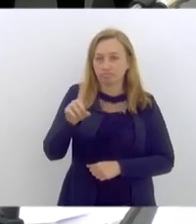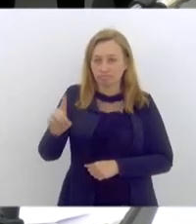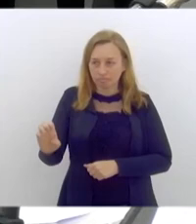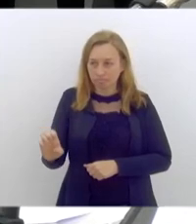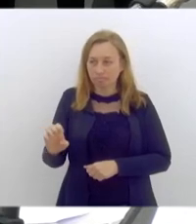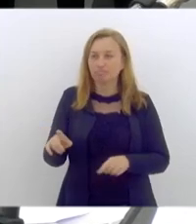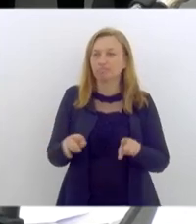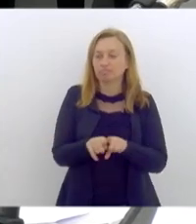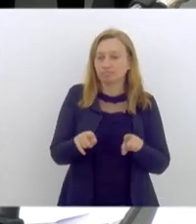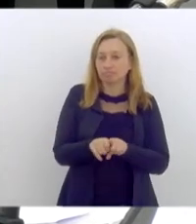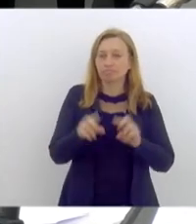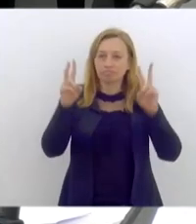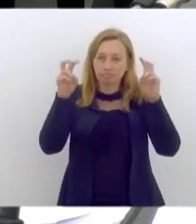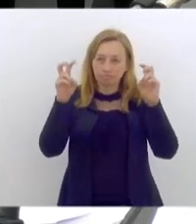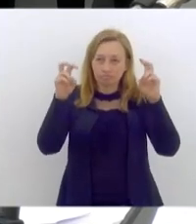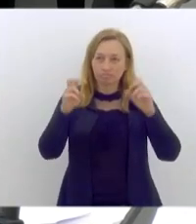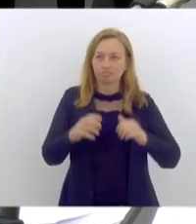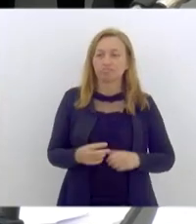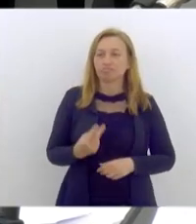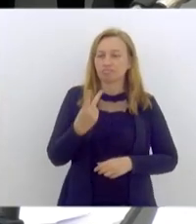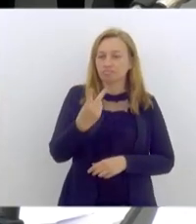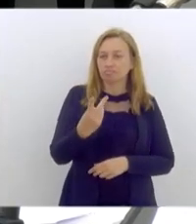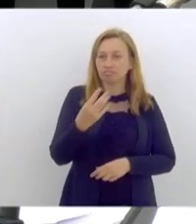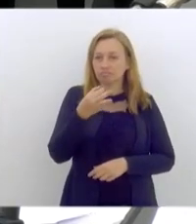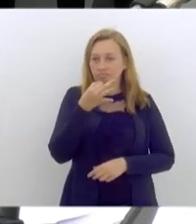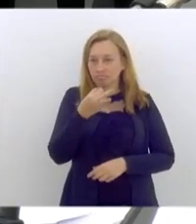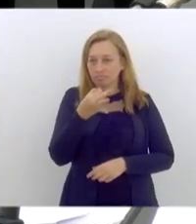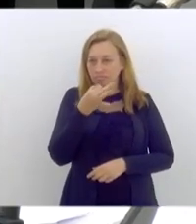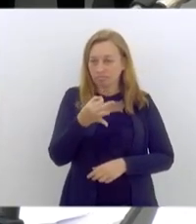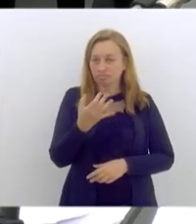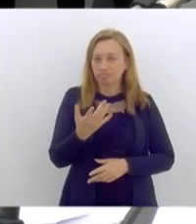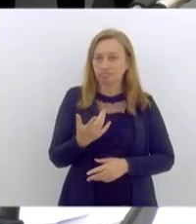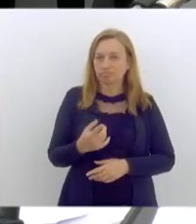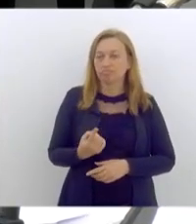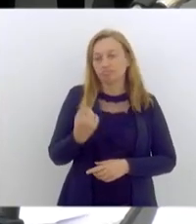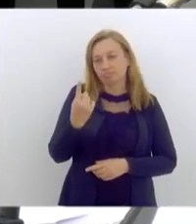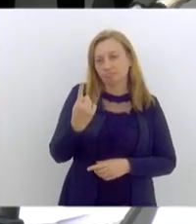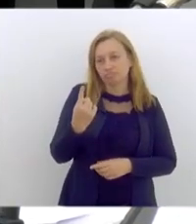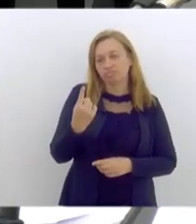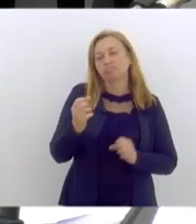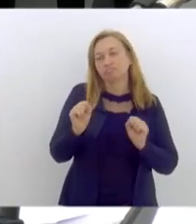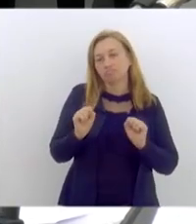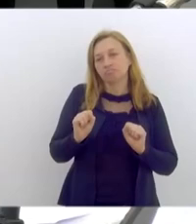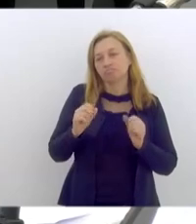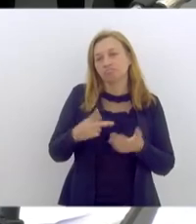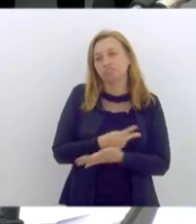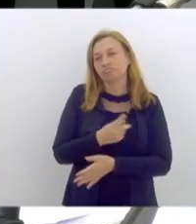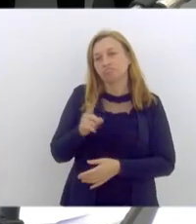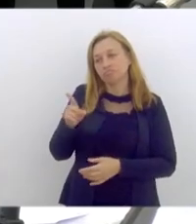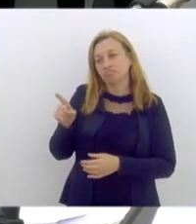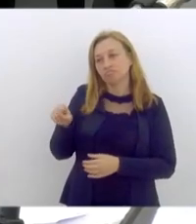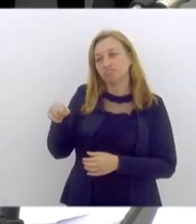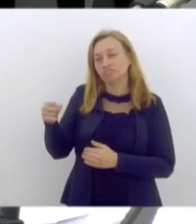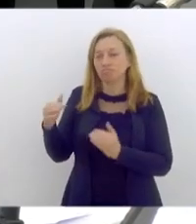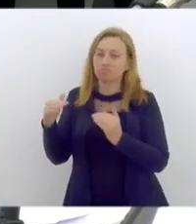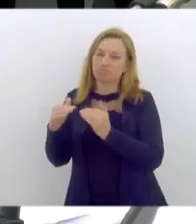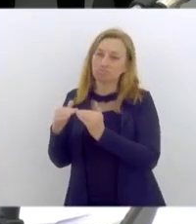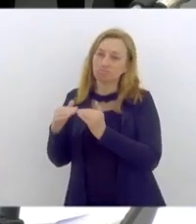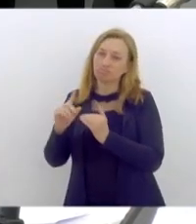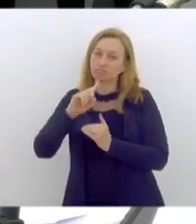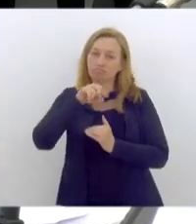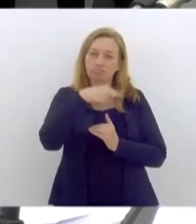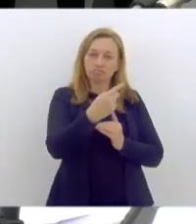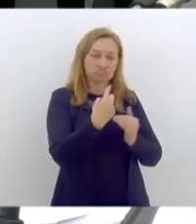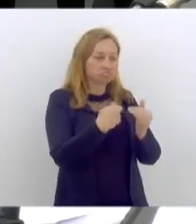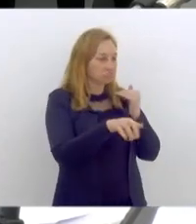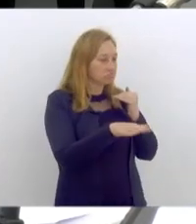tem a questão também de serem duas opiniões e pode acontecer o caso de um concordar e outro discordar